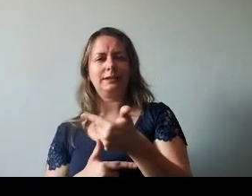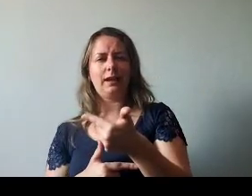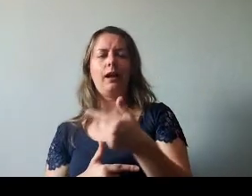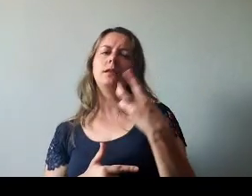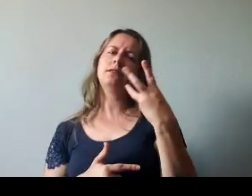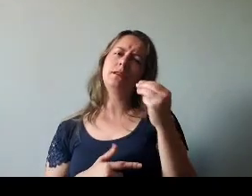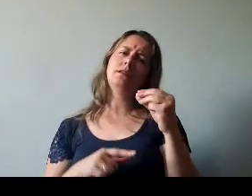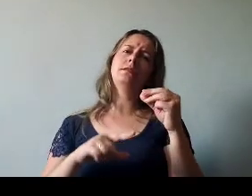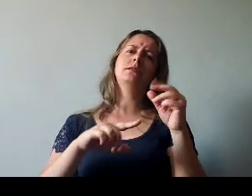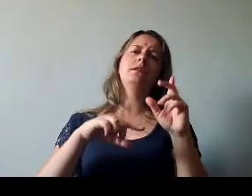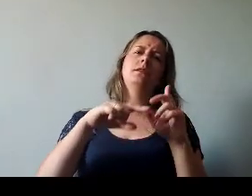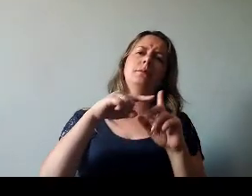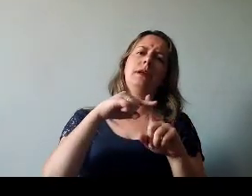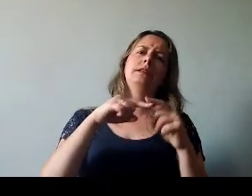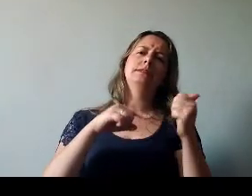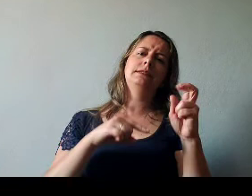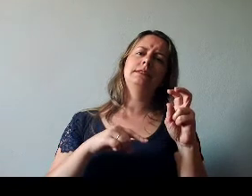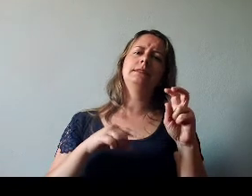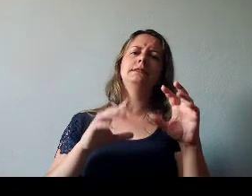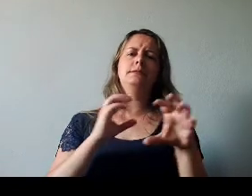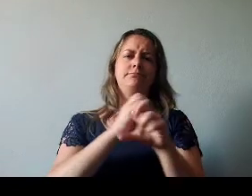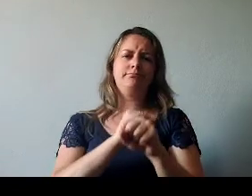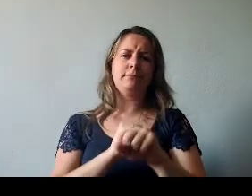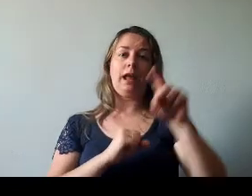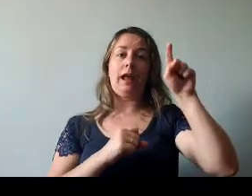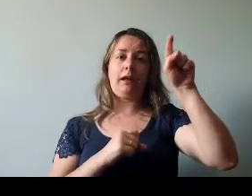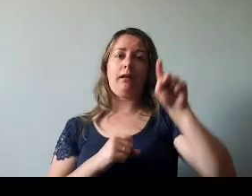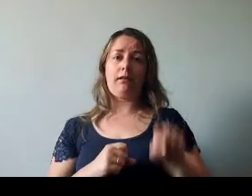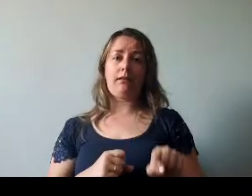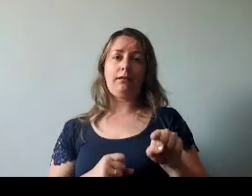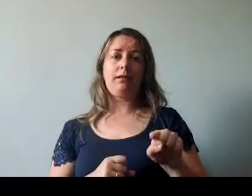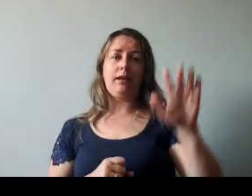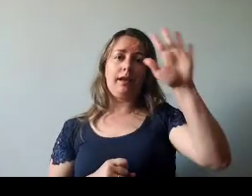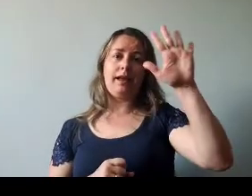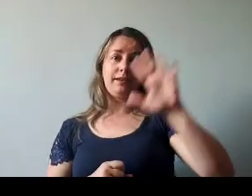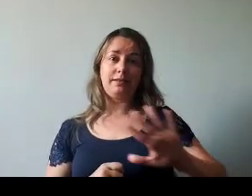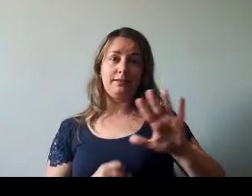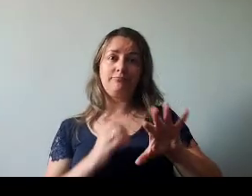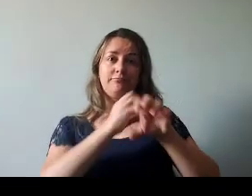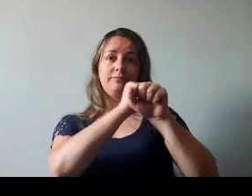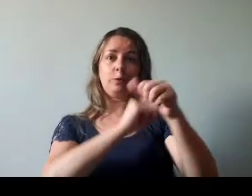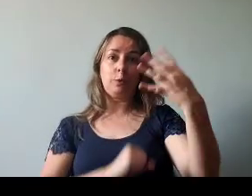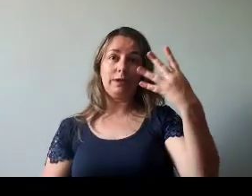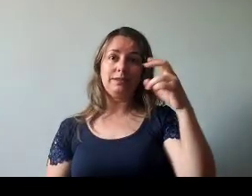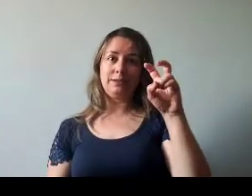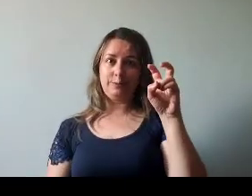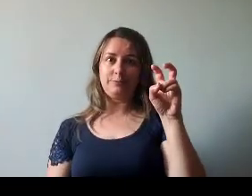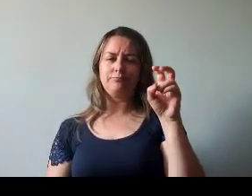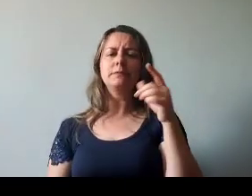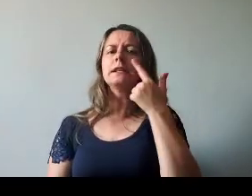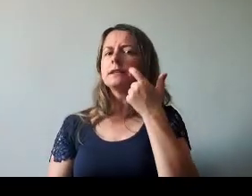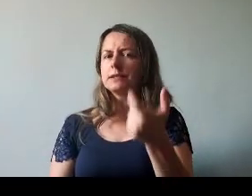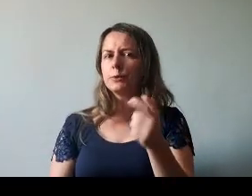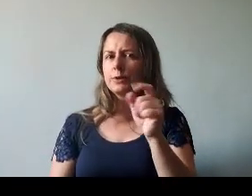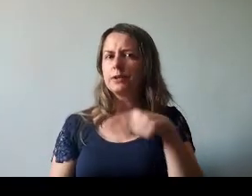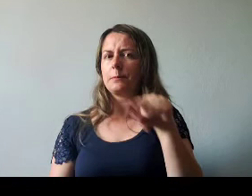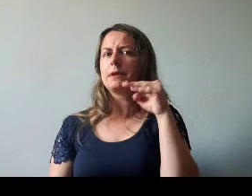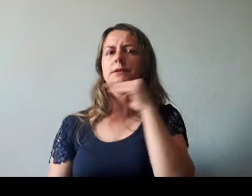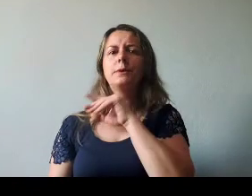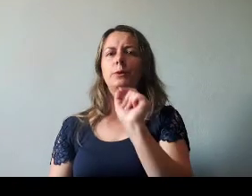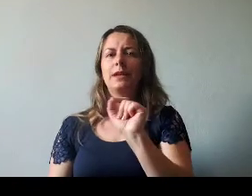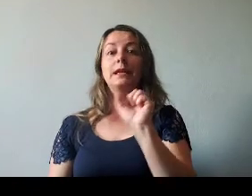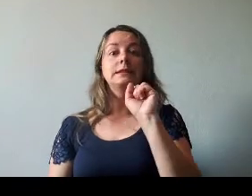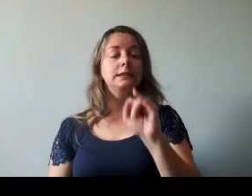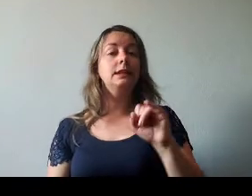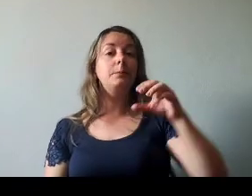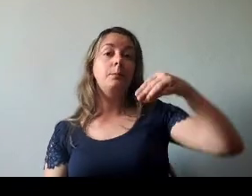duas áreas, 45. Ok? Então, é interessante vocês perceberem que se o movimento fosse uniforme, esse cara só ia